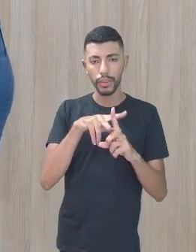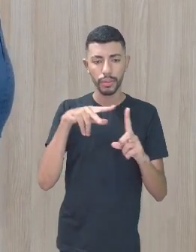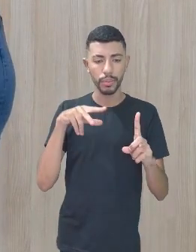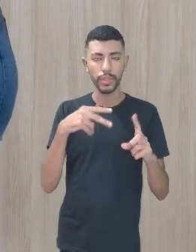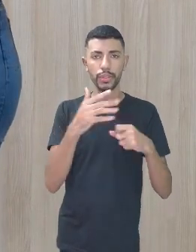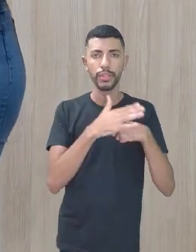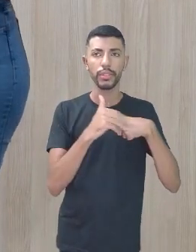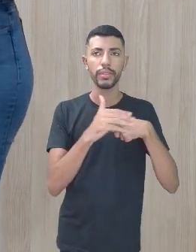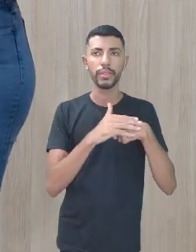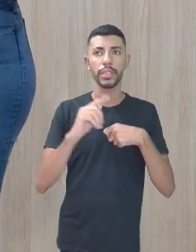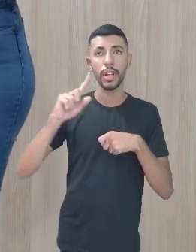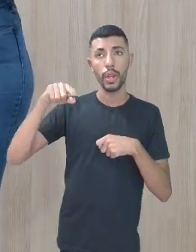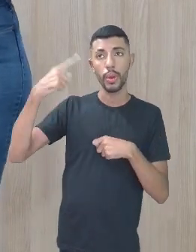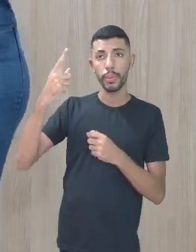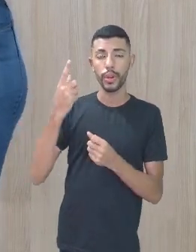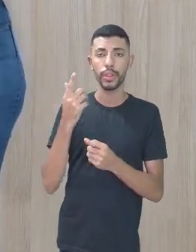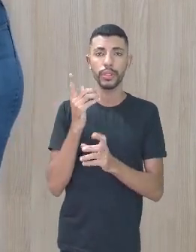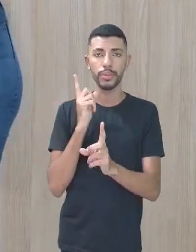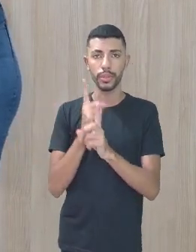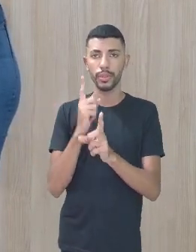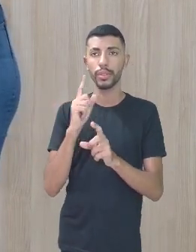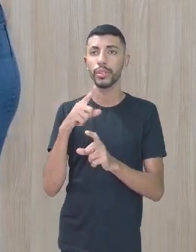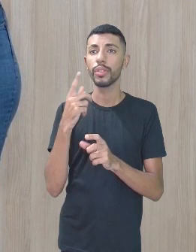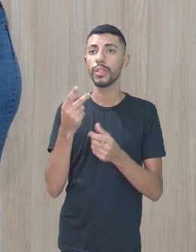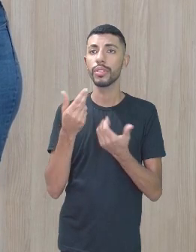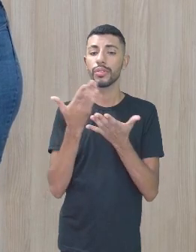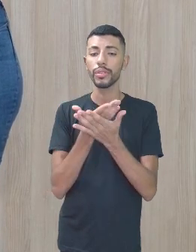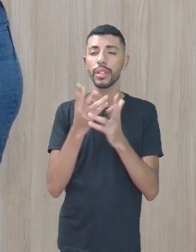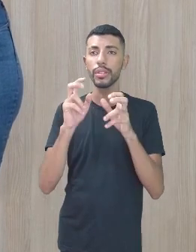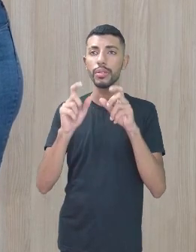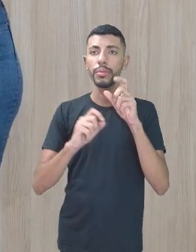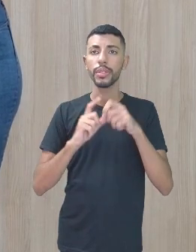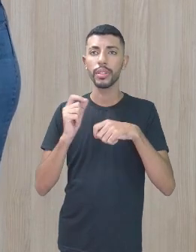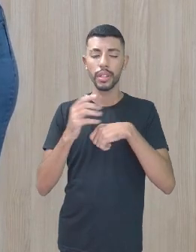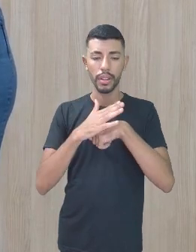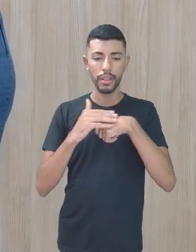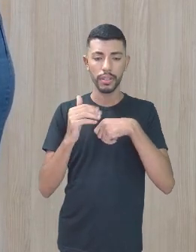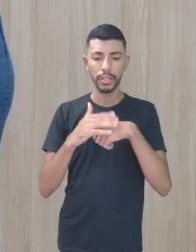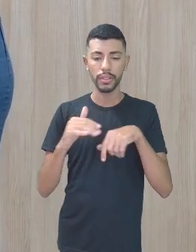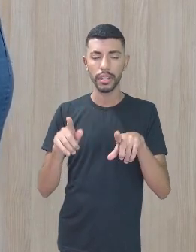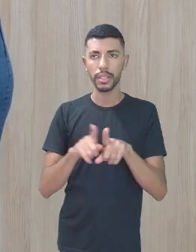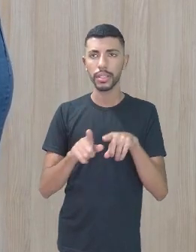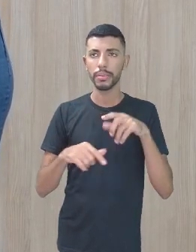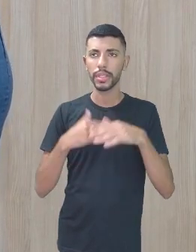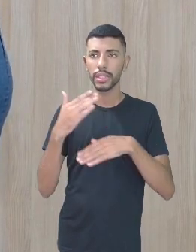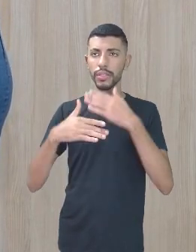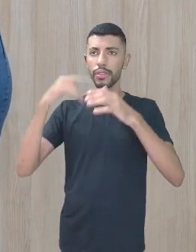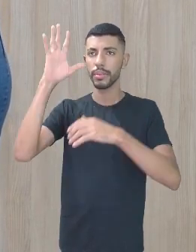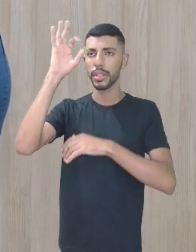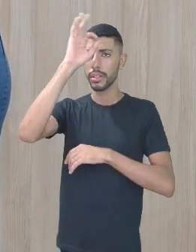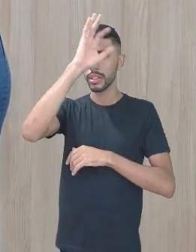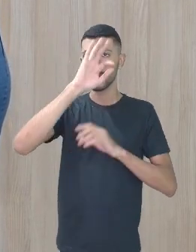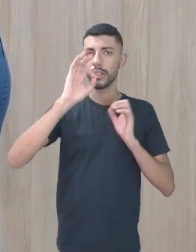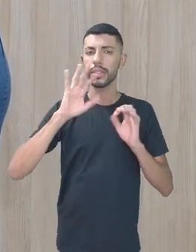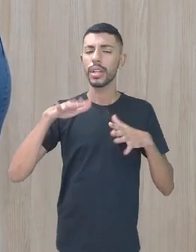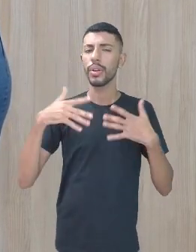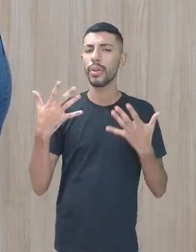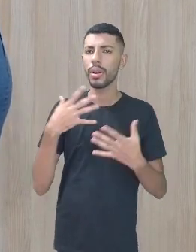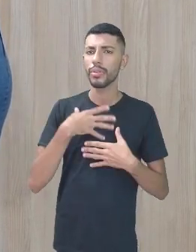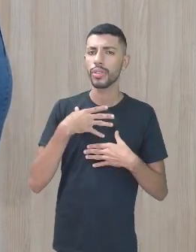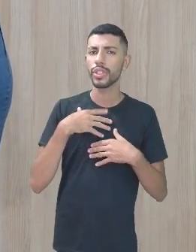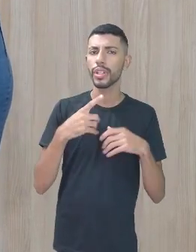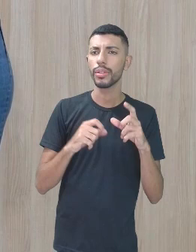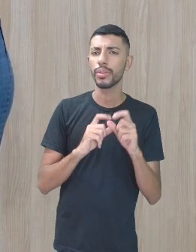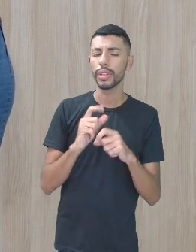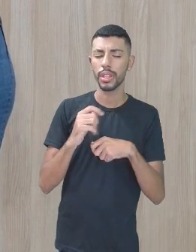afeto. No nosso próximo encontro, a gente vai falar um pouquinho de afetividade e o desenvolvimento cognitivo. De que forma o